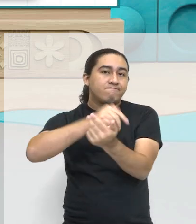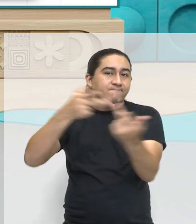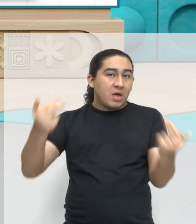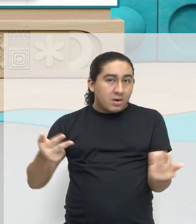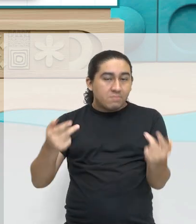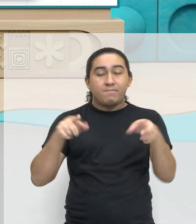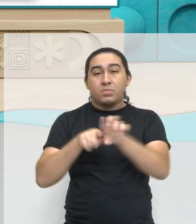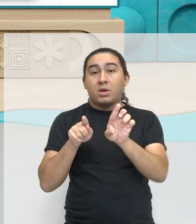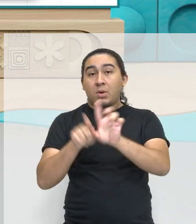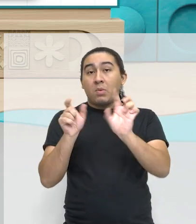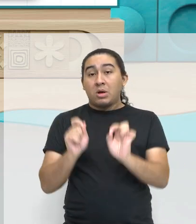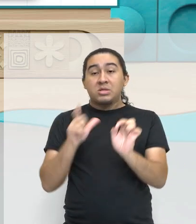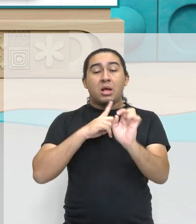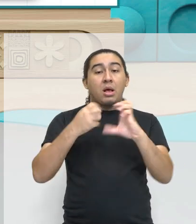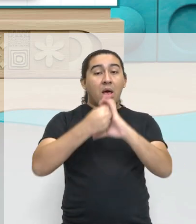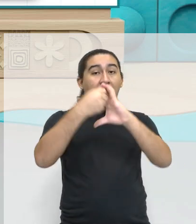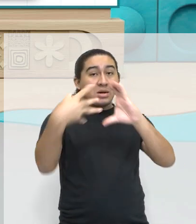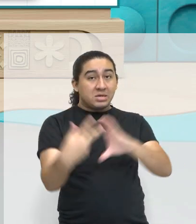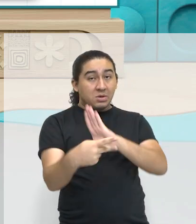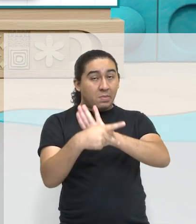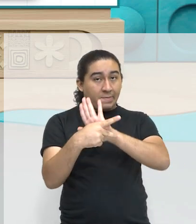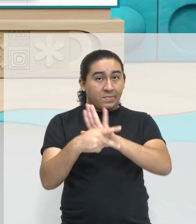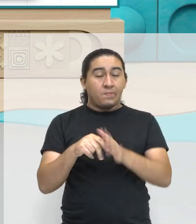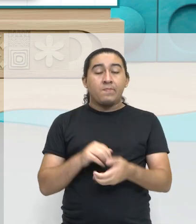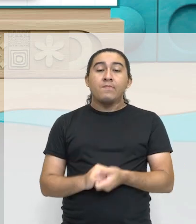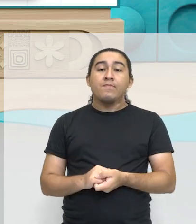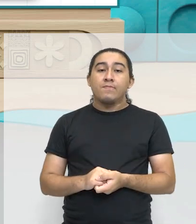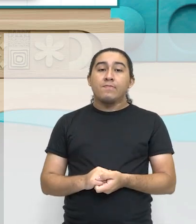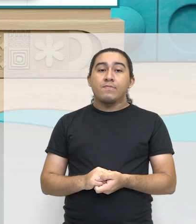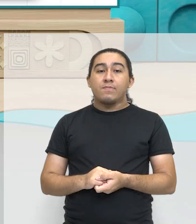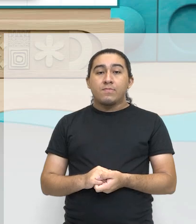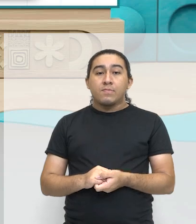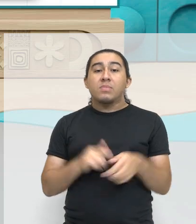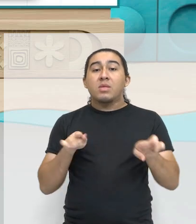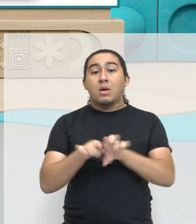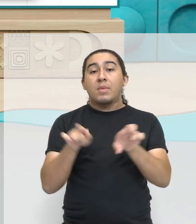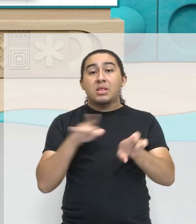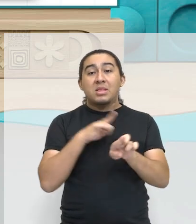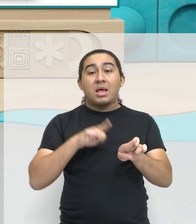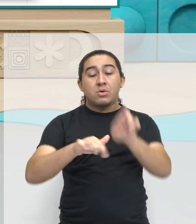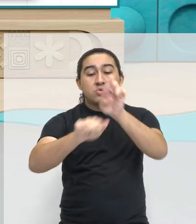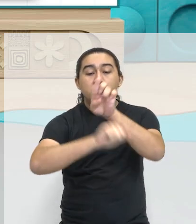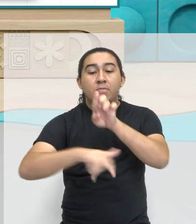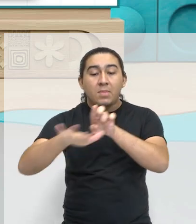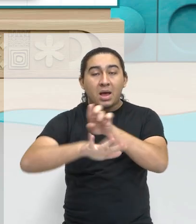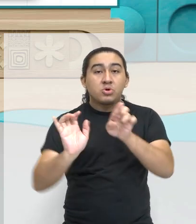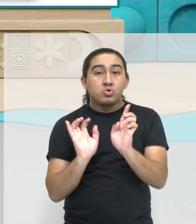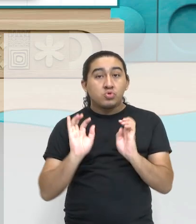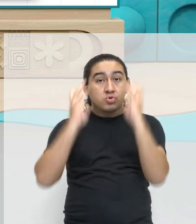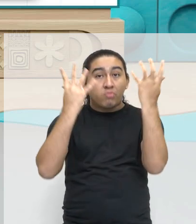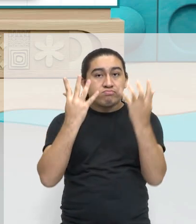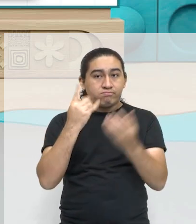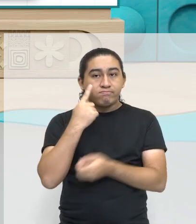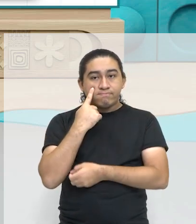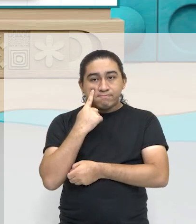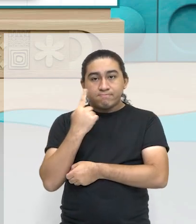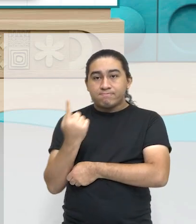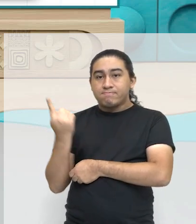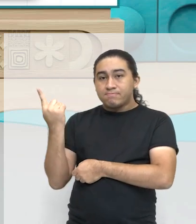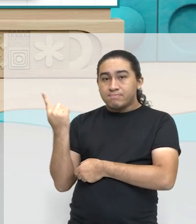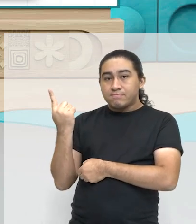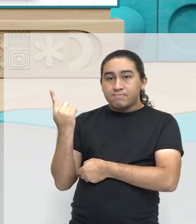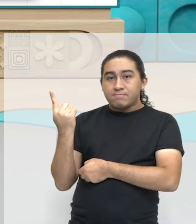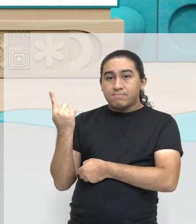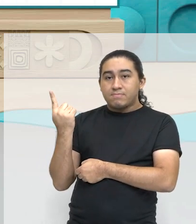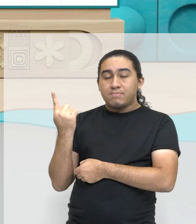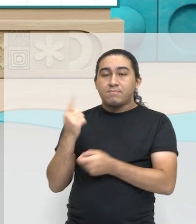Então, esse nome de eclético vem justamente dessa mistura de materiais e de estilos arquitetônicos. E aí nós temos